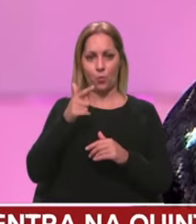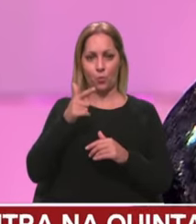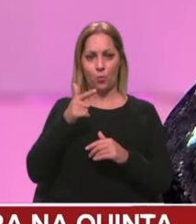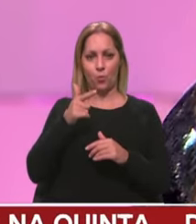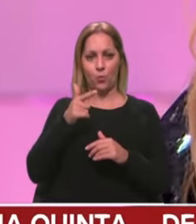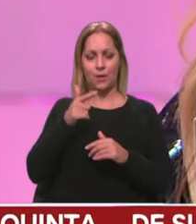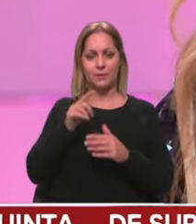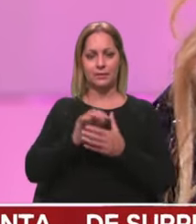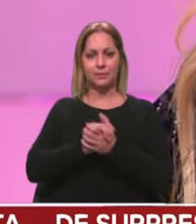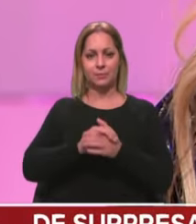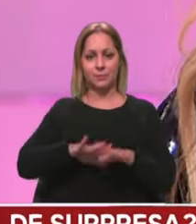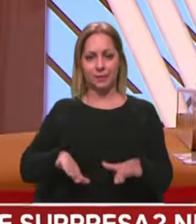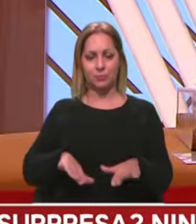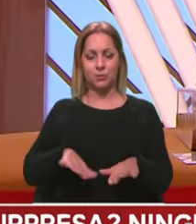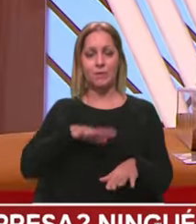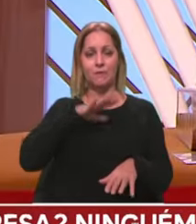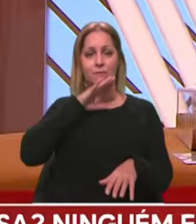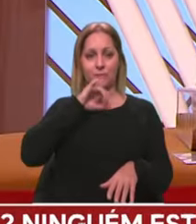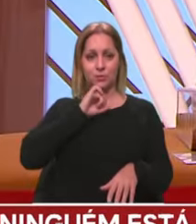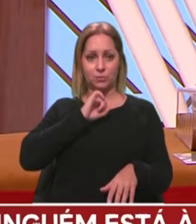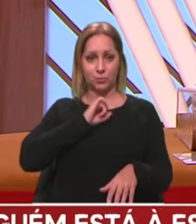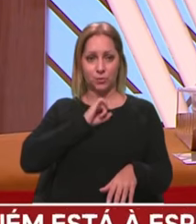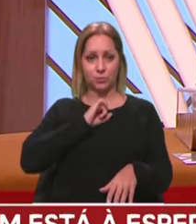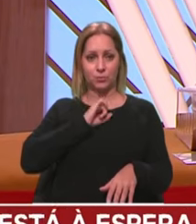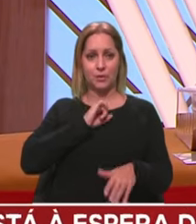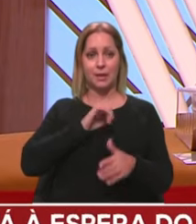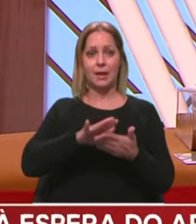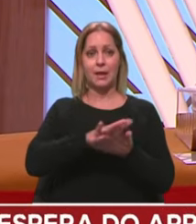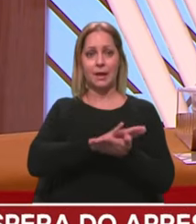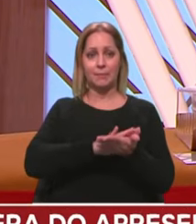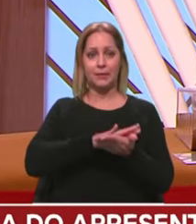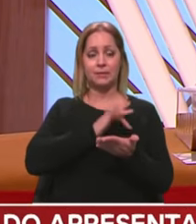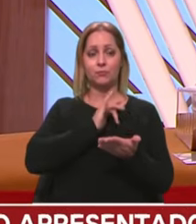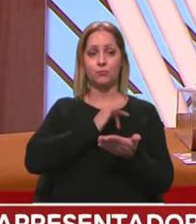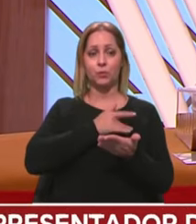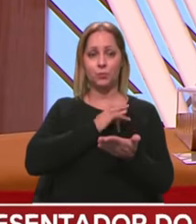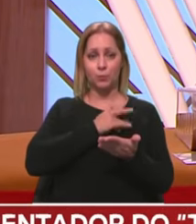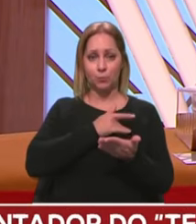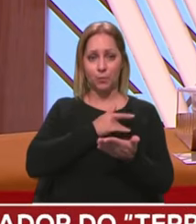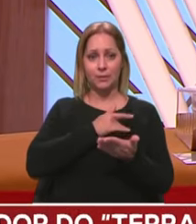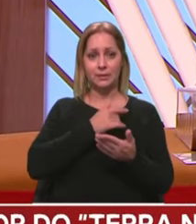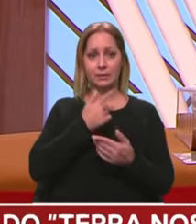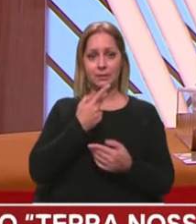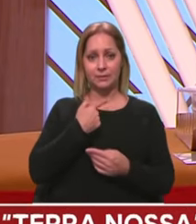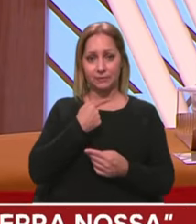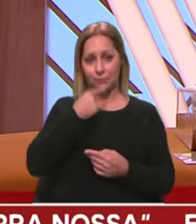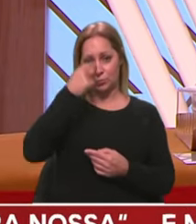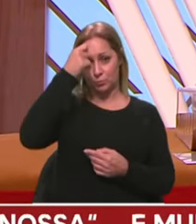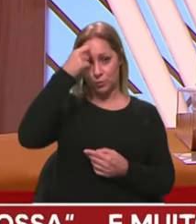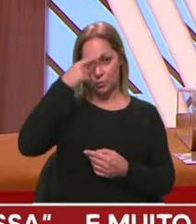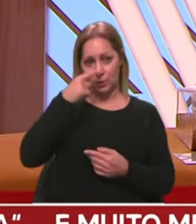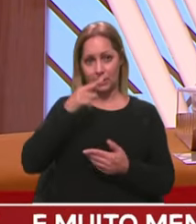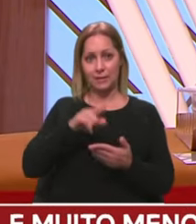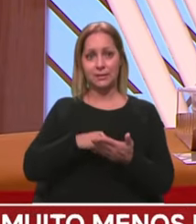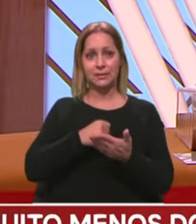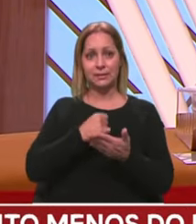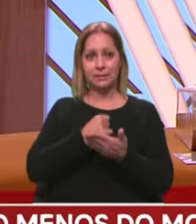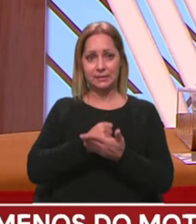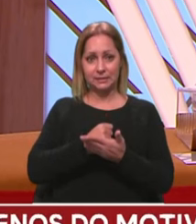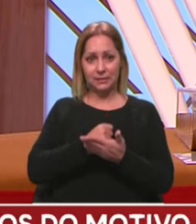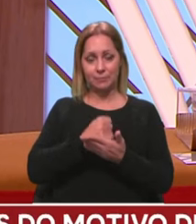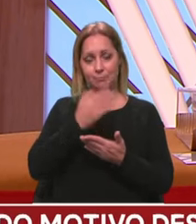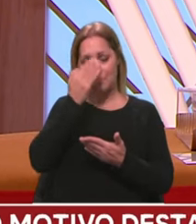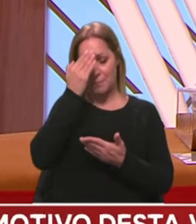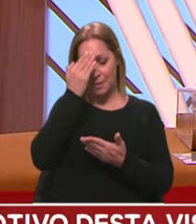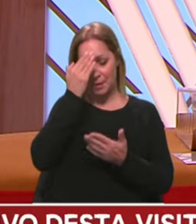e pelo menos no meu caso vieram as duas crianças vieram fruto de amor e de uma história e tentar sempre ter presente isso